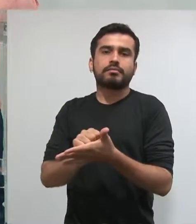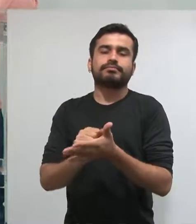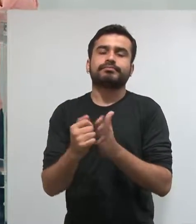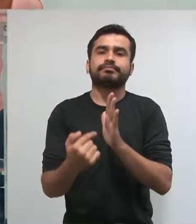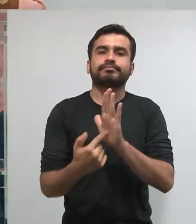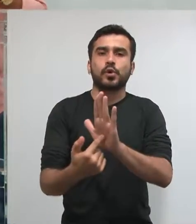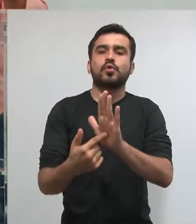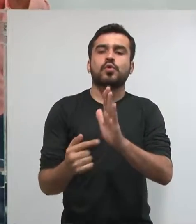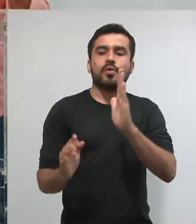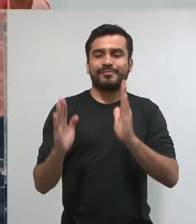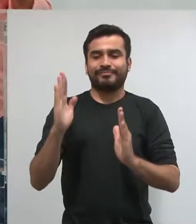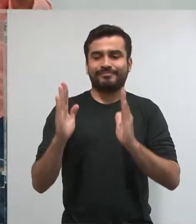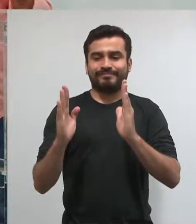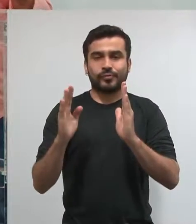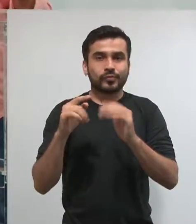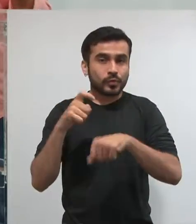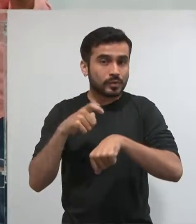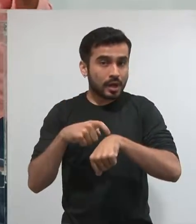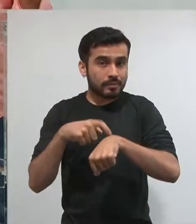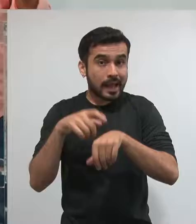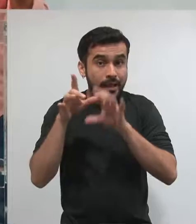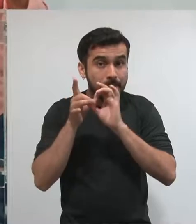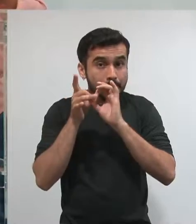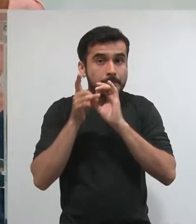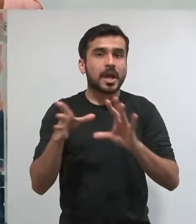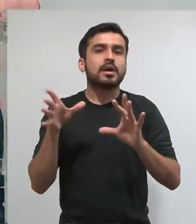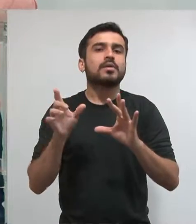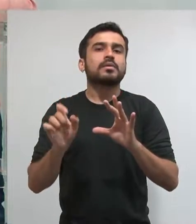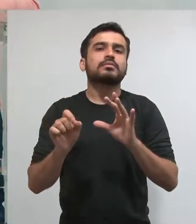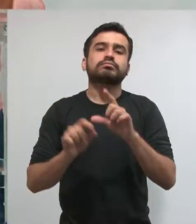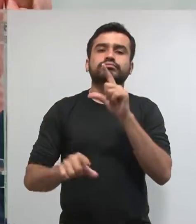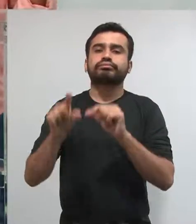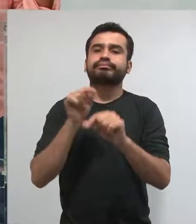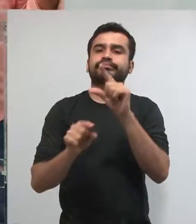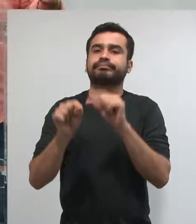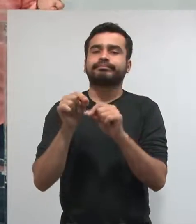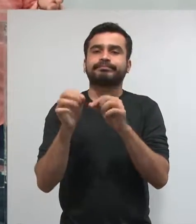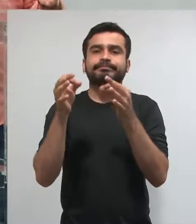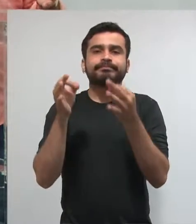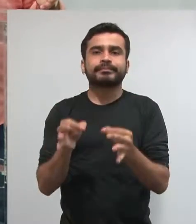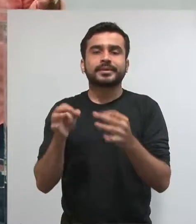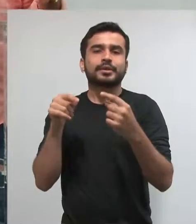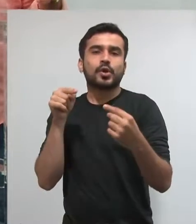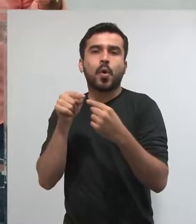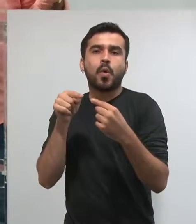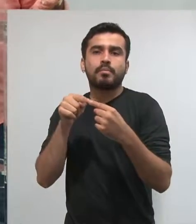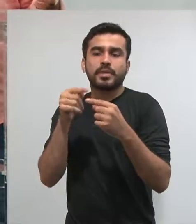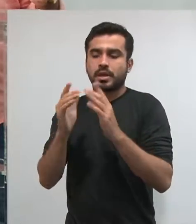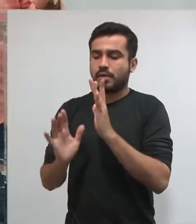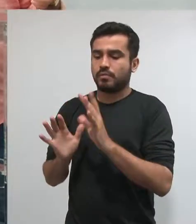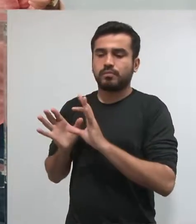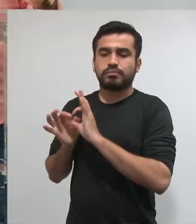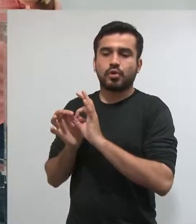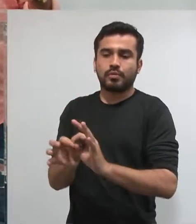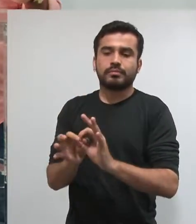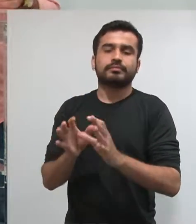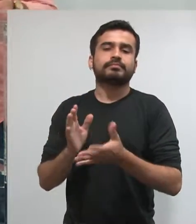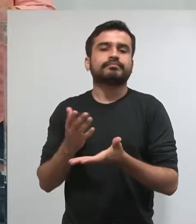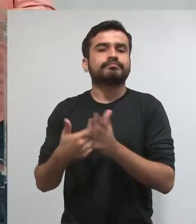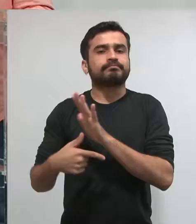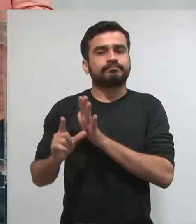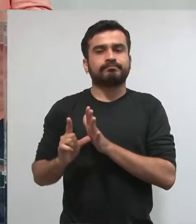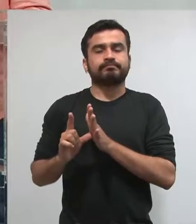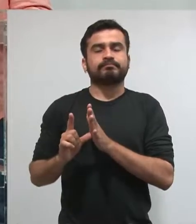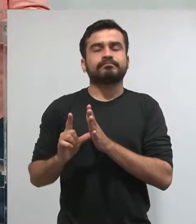momento que vão permitir a tomada de decisão a partir daquela dada situação identificada